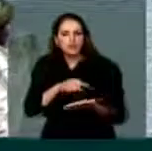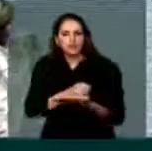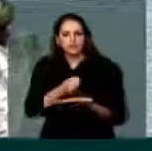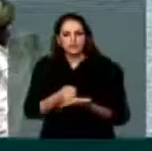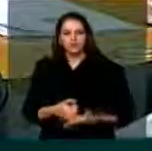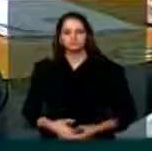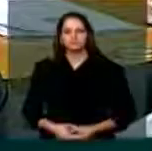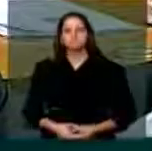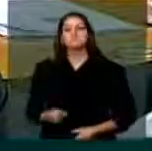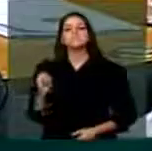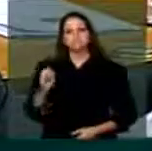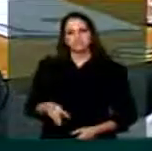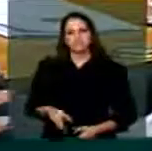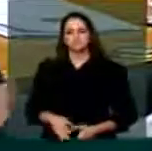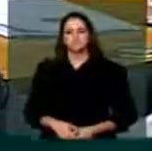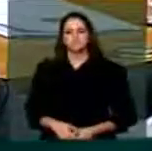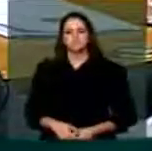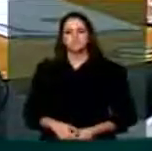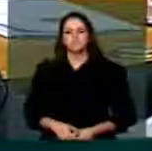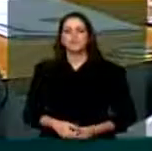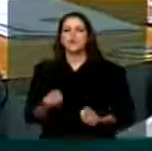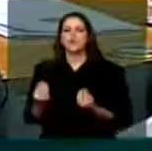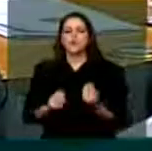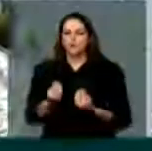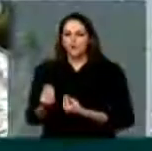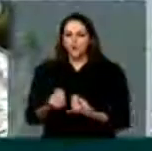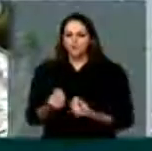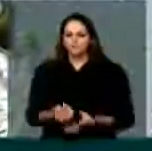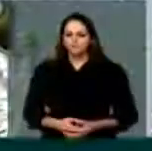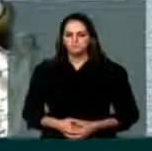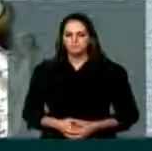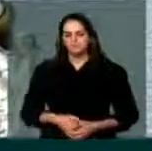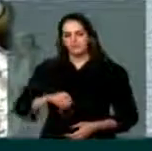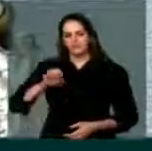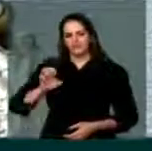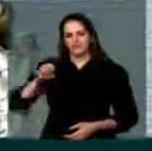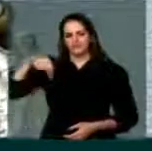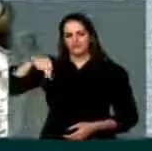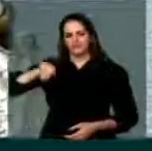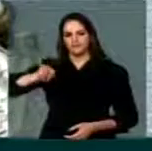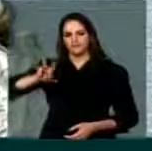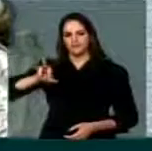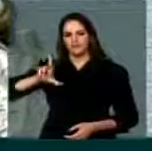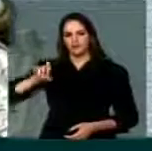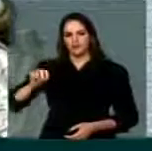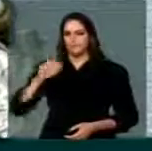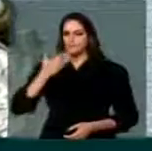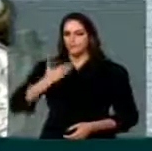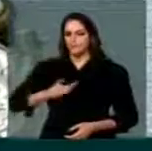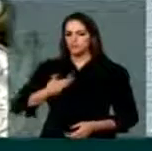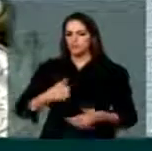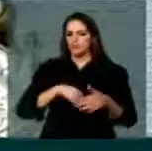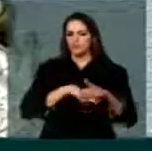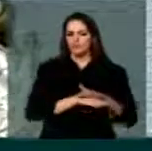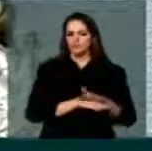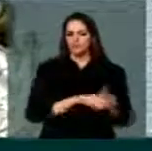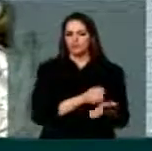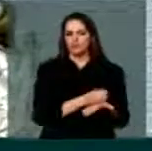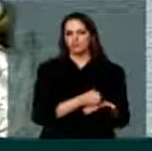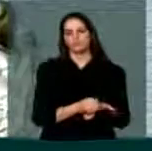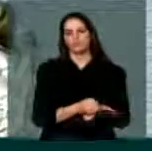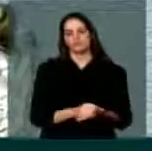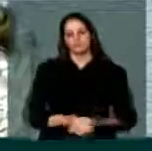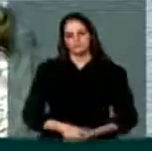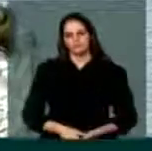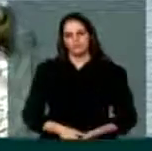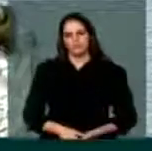eu tive. Se a senhora teve acesso, como chegou em suas mãos? O senhor Enivaldo pediu para que eu guardasse esse contrato.